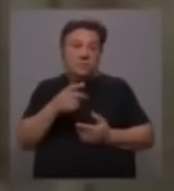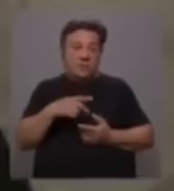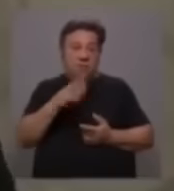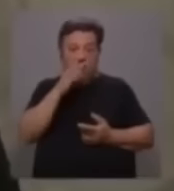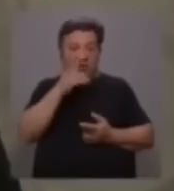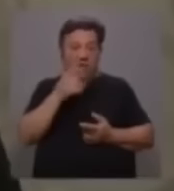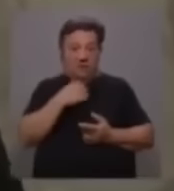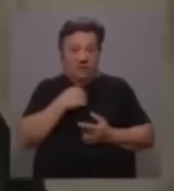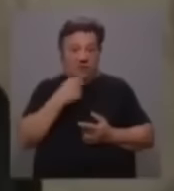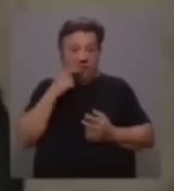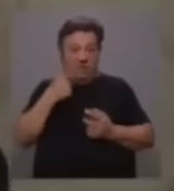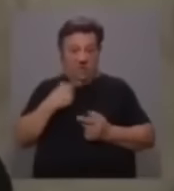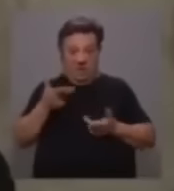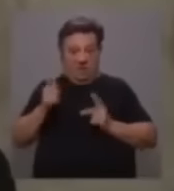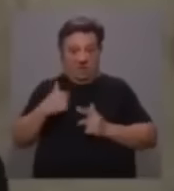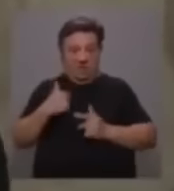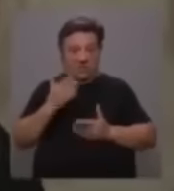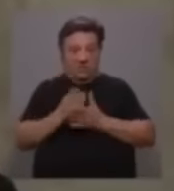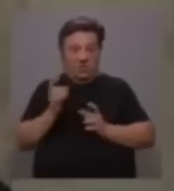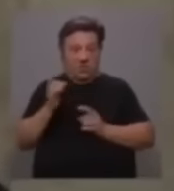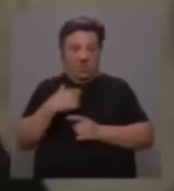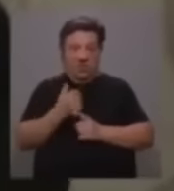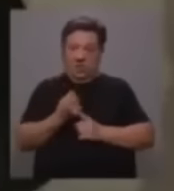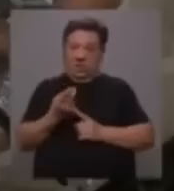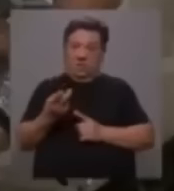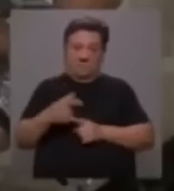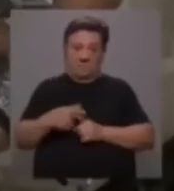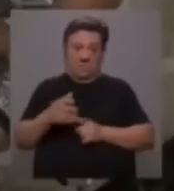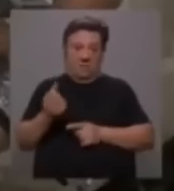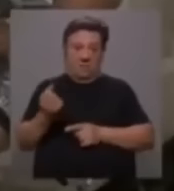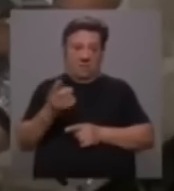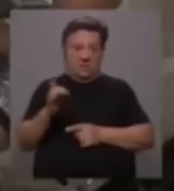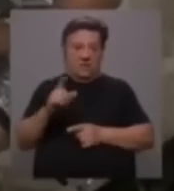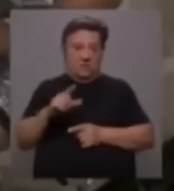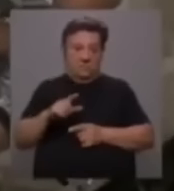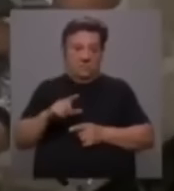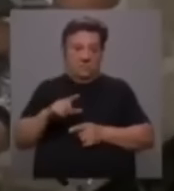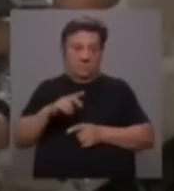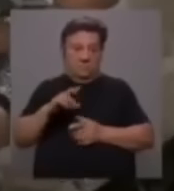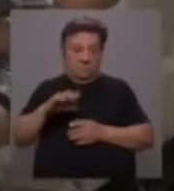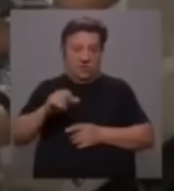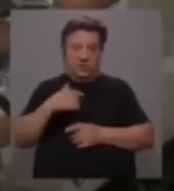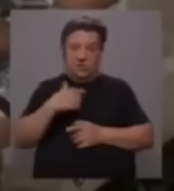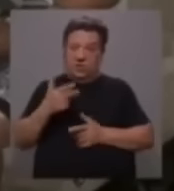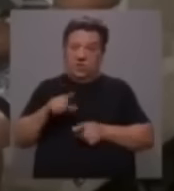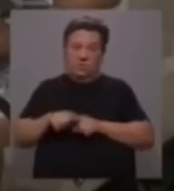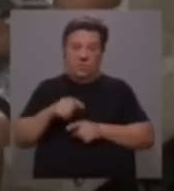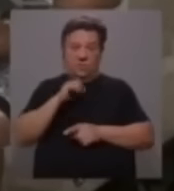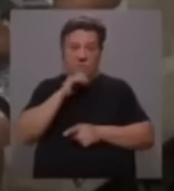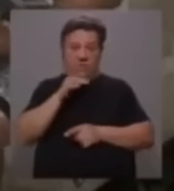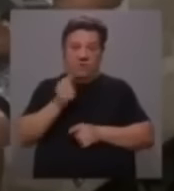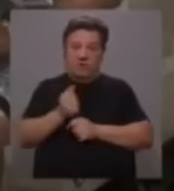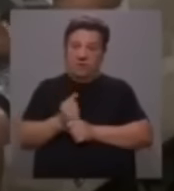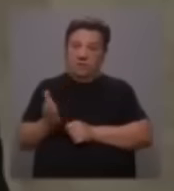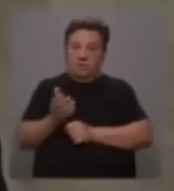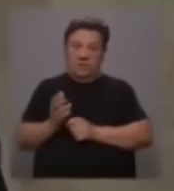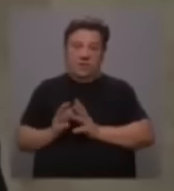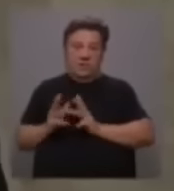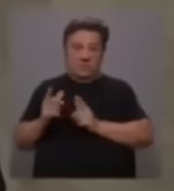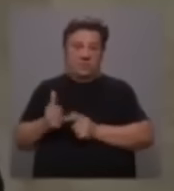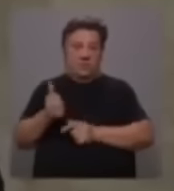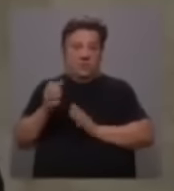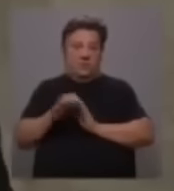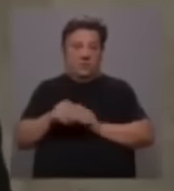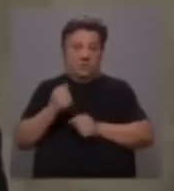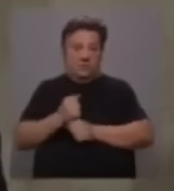permanentemente mas eu enquanto Liberal eu tenho só na Europa me país cujas políticas poss dizer produzem crescimento e produz muito melhores condições de